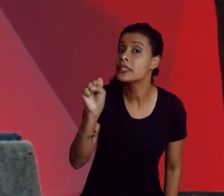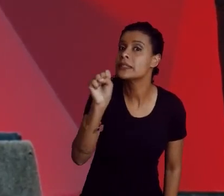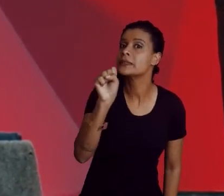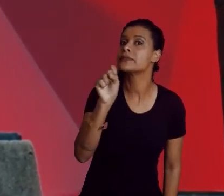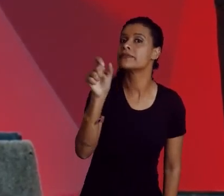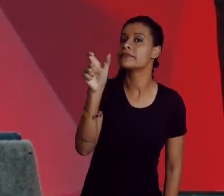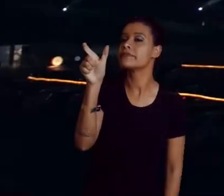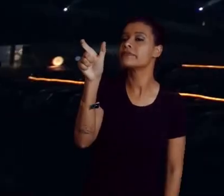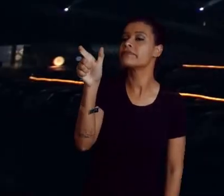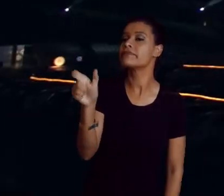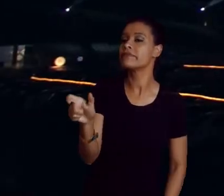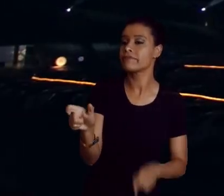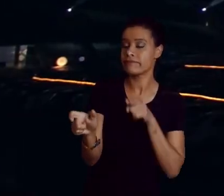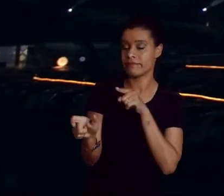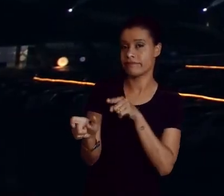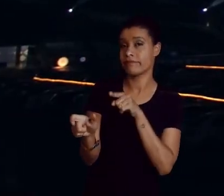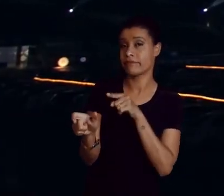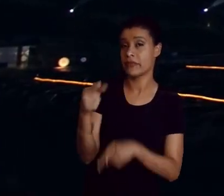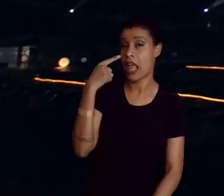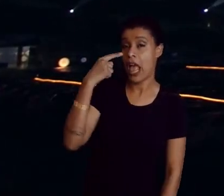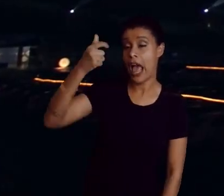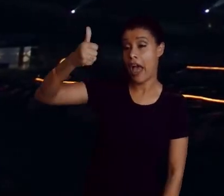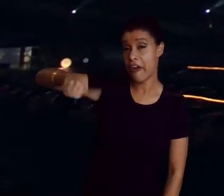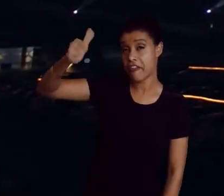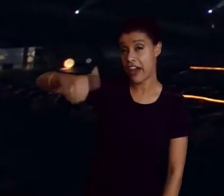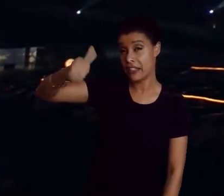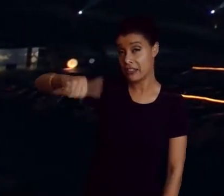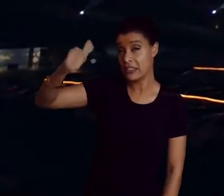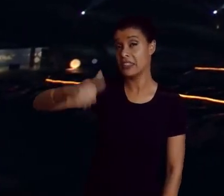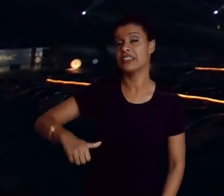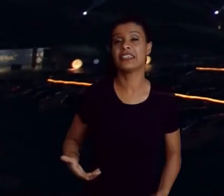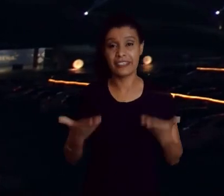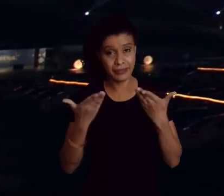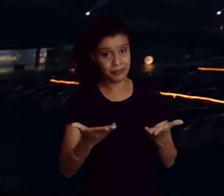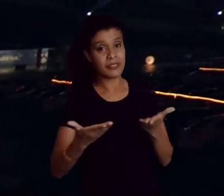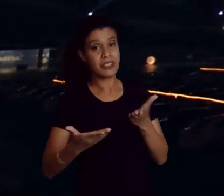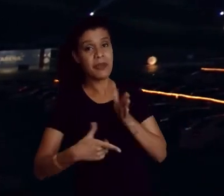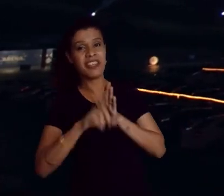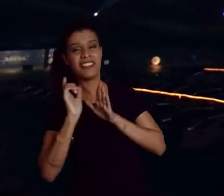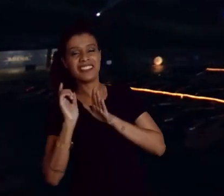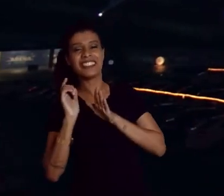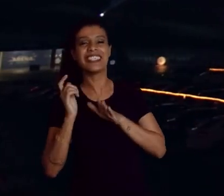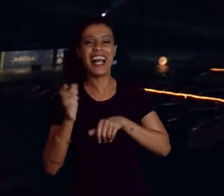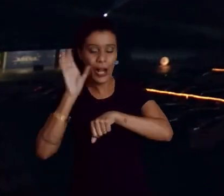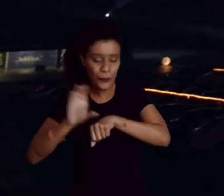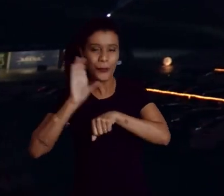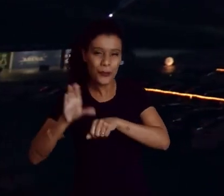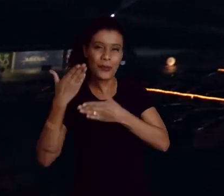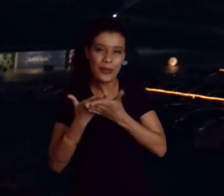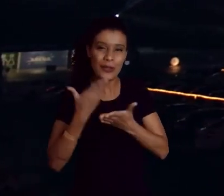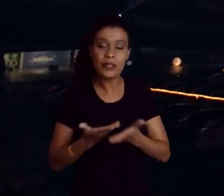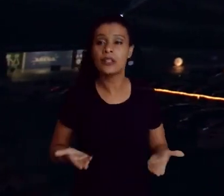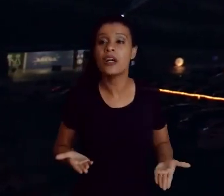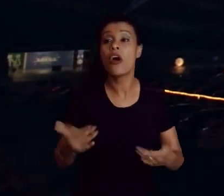Solteiro, investe no recrutamento para você não ter que gastar no treinamento. Isso, tá? Mesmo, gente. Olha, isso aí é fantástico. Então, gente, olha a propósito, olha